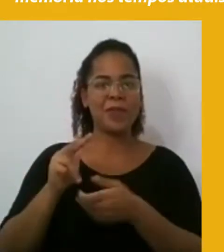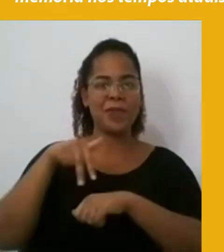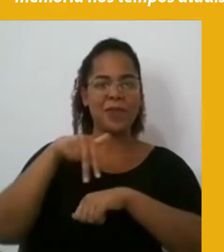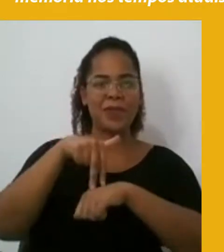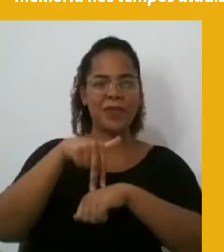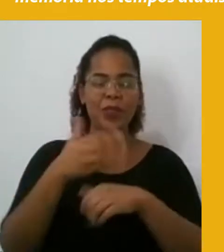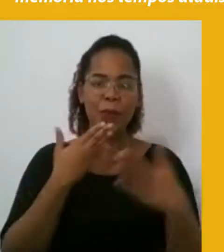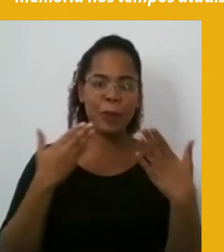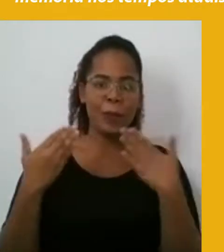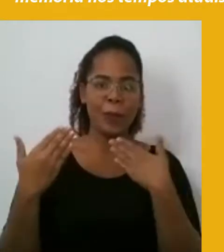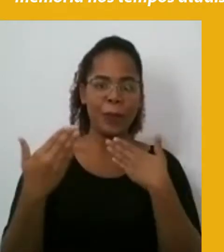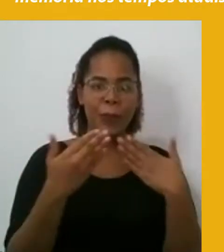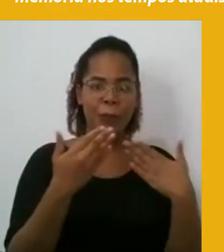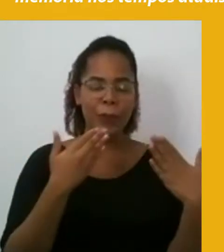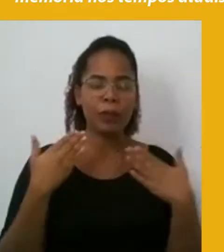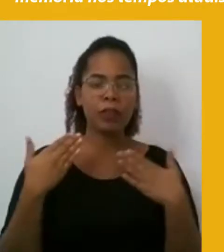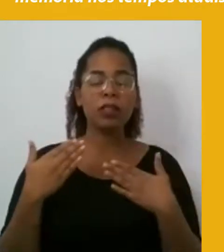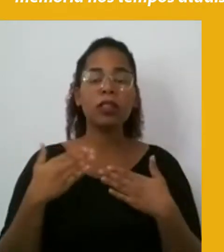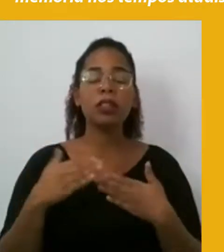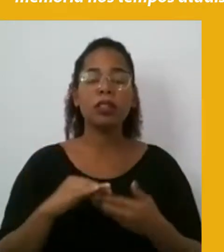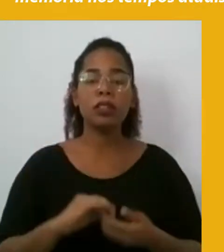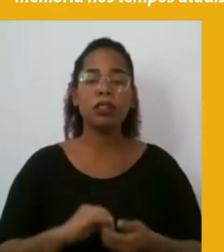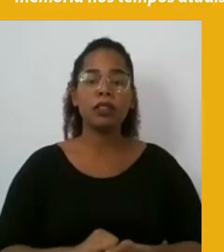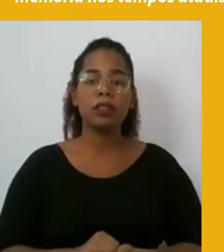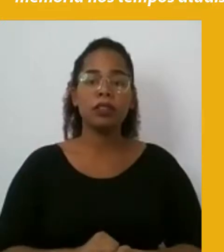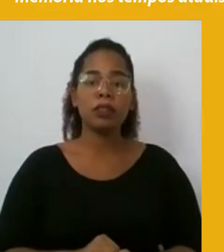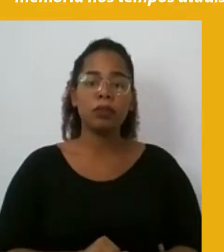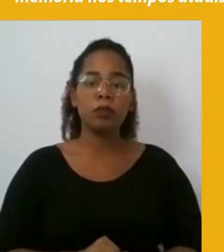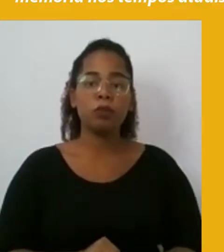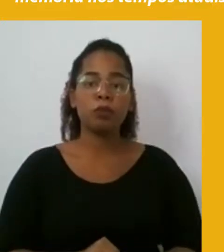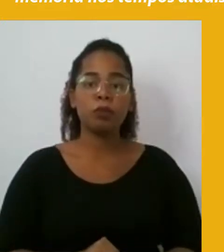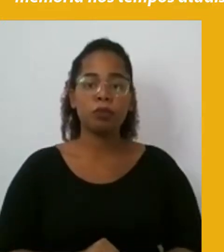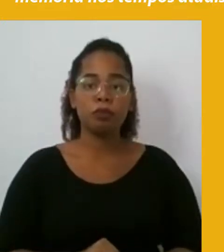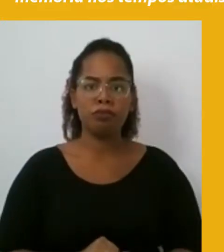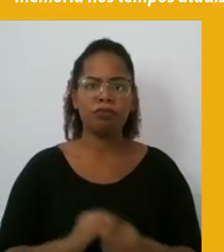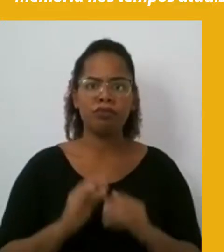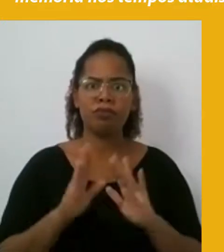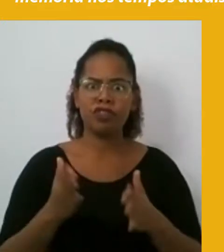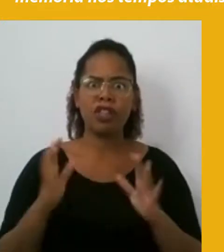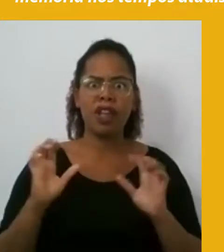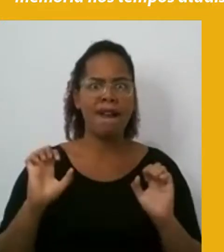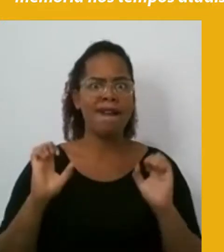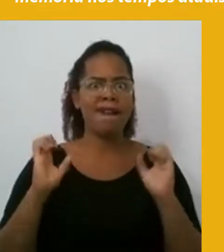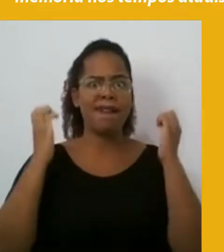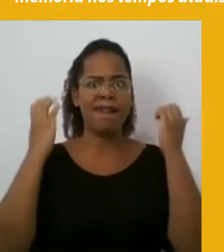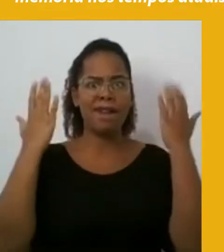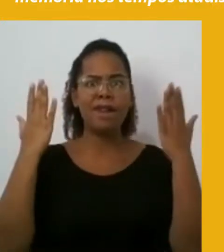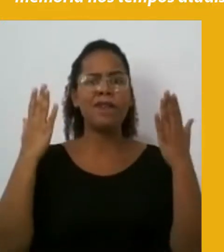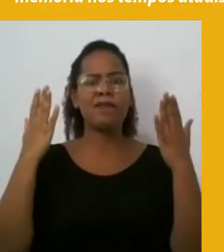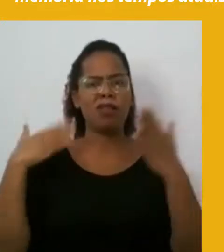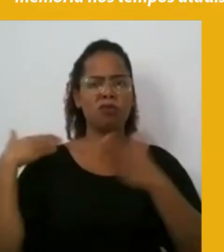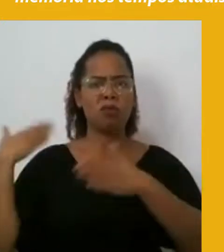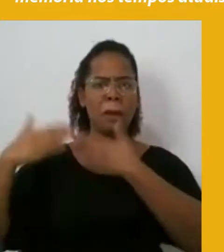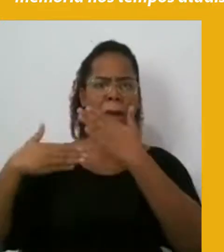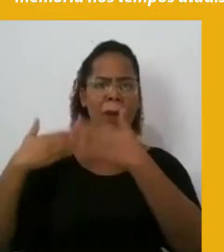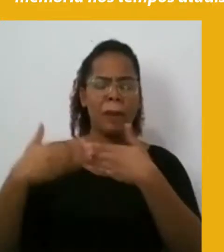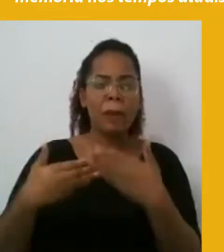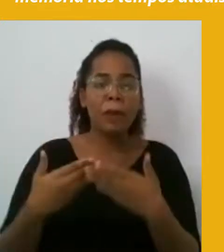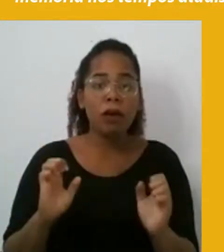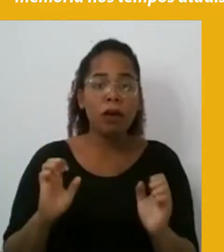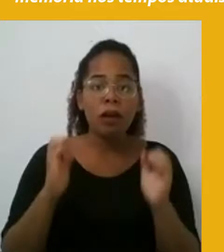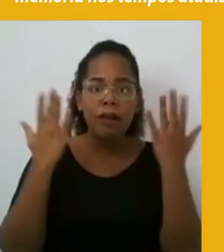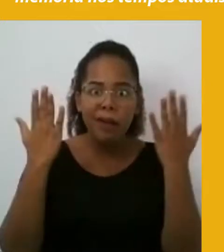tá? E, enfim, a 19ª Semana de Museus, eu venho acompanhando esse procedimento lá desde a